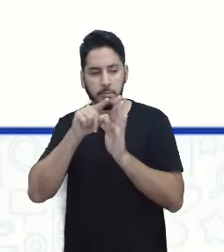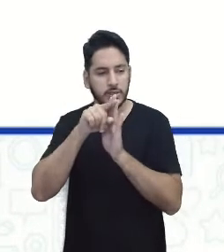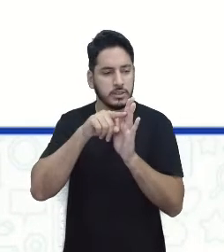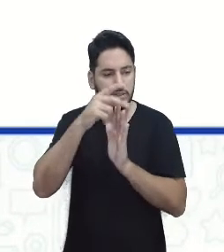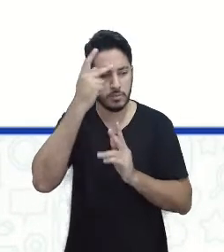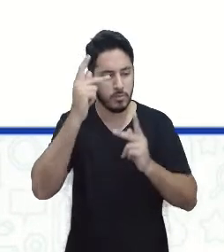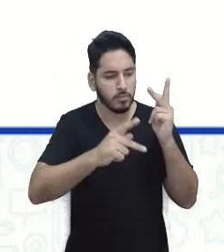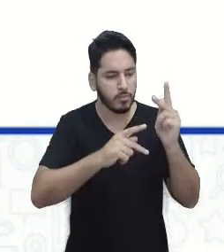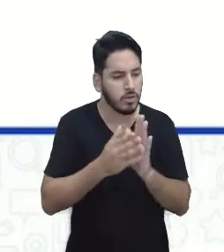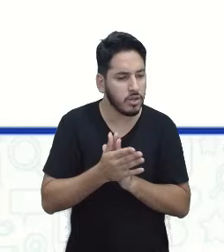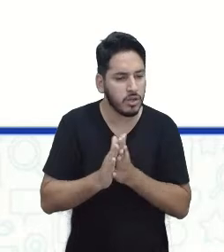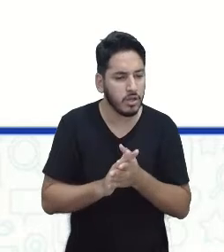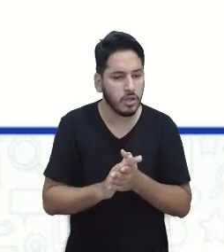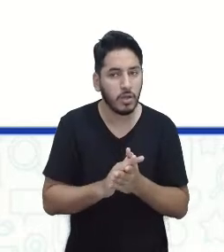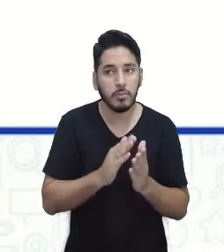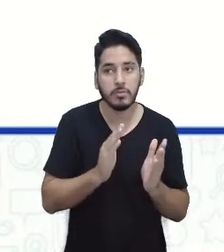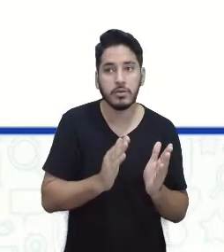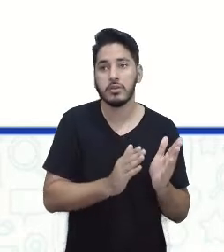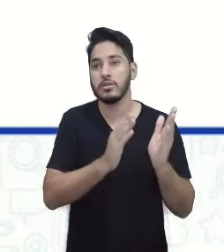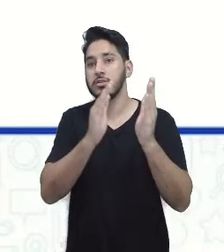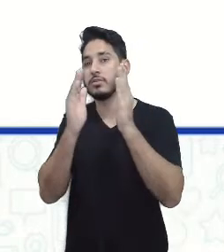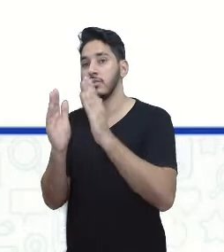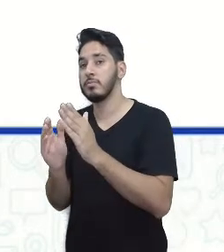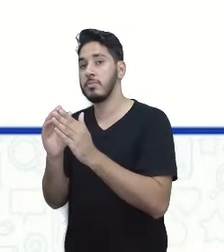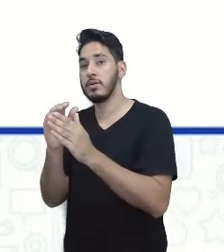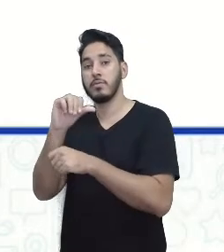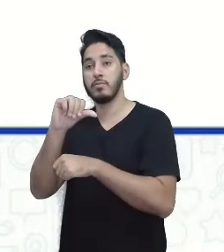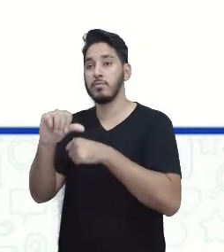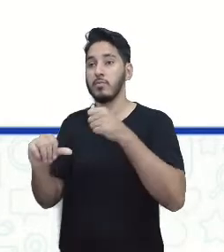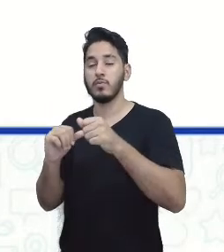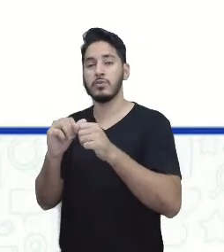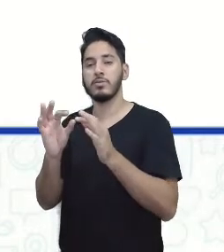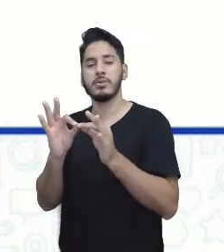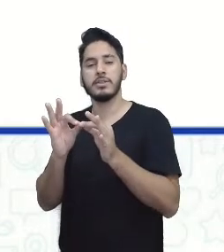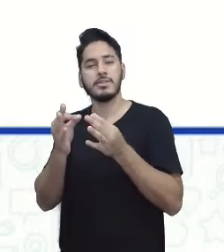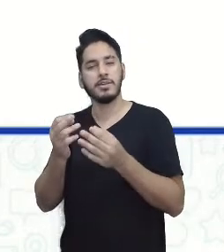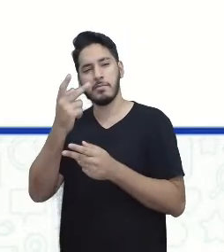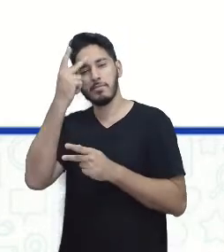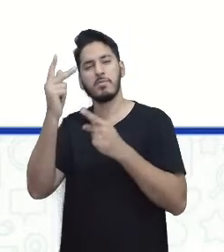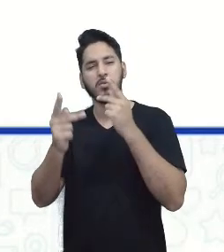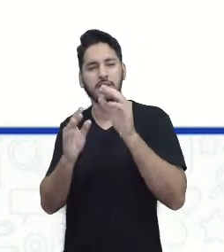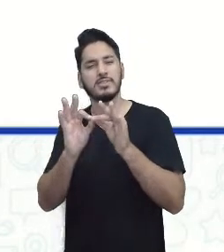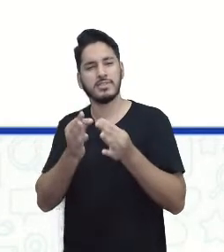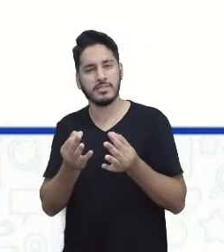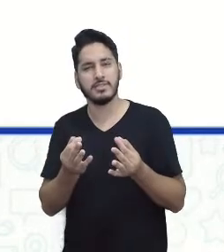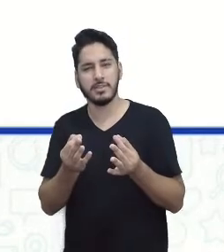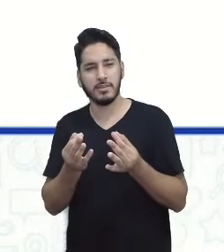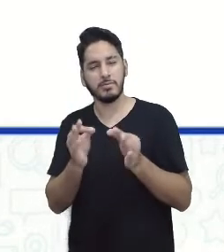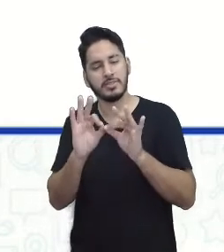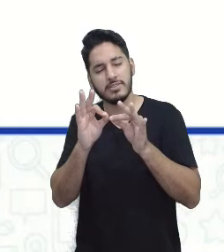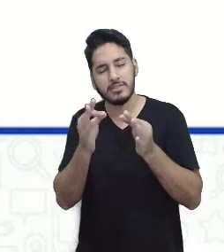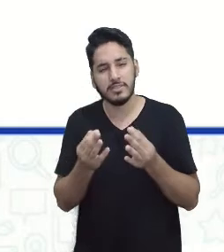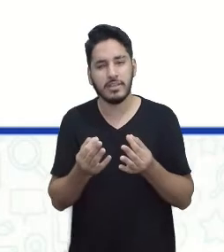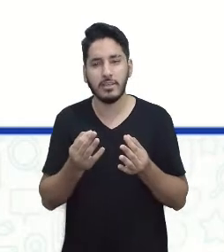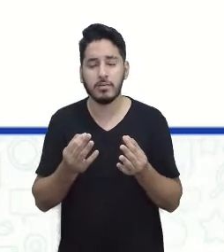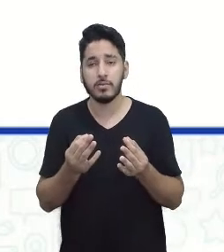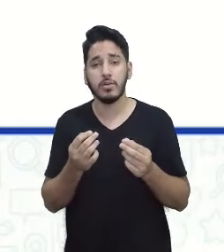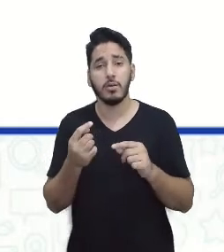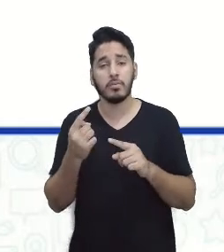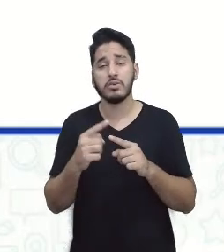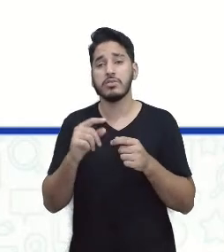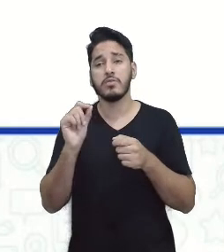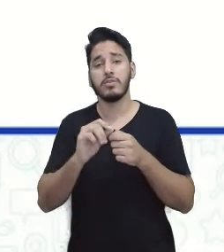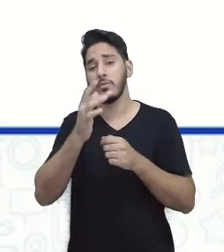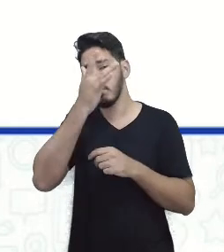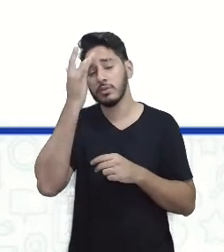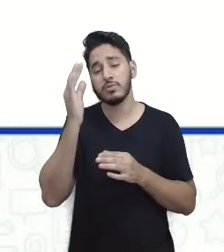popular, mas vê como é diferente. Vê como o popular é mais simples, sim, né? Bem mais simples, porque são feitas